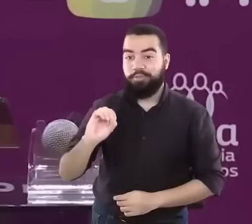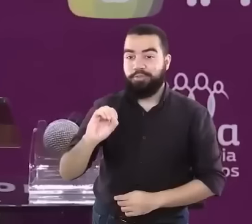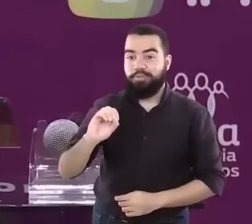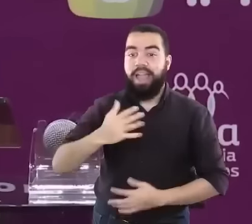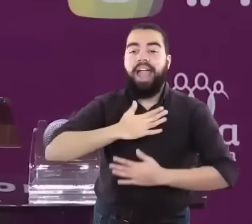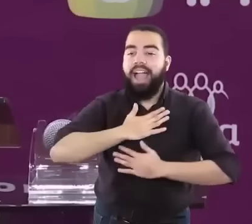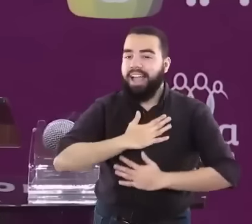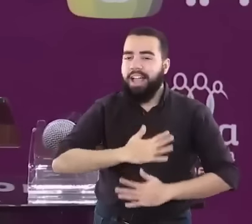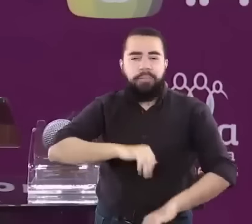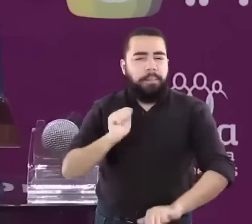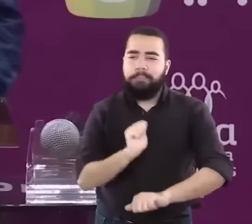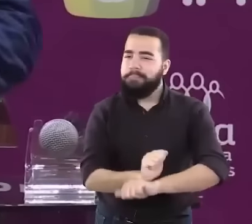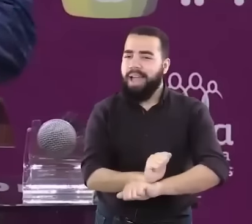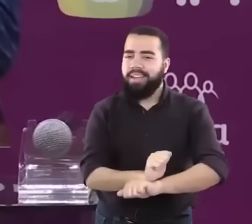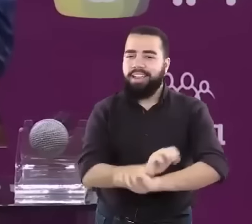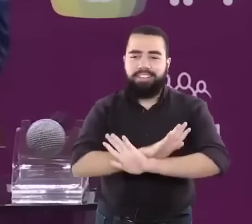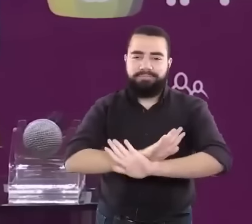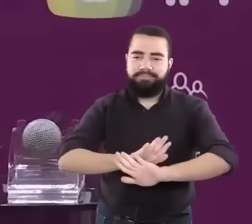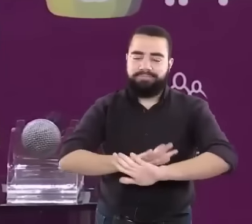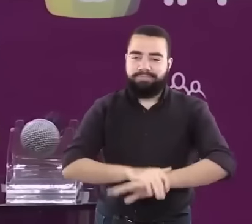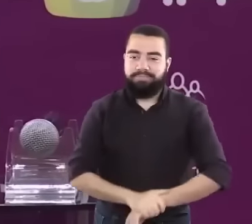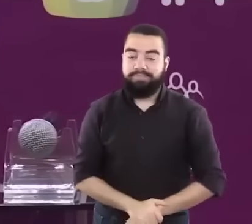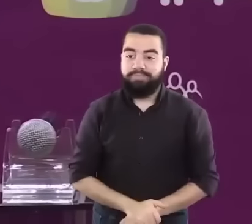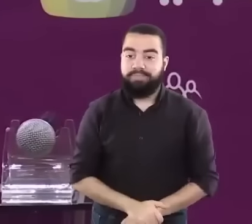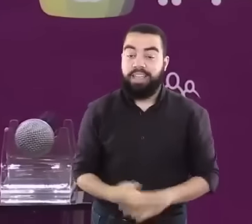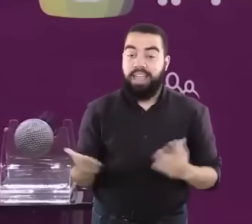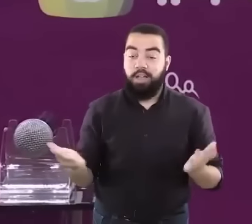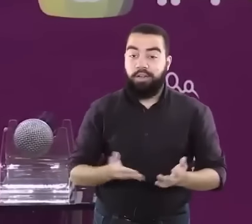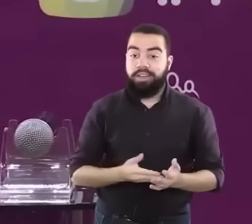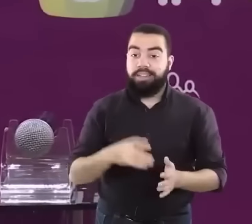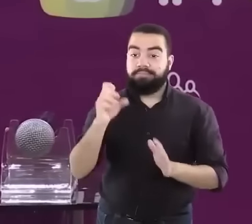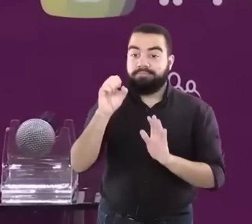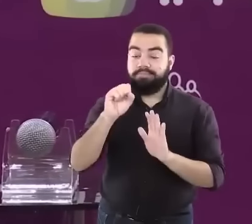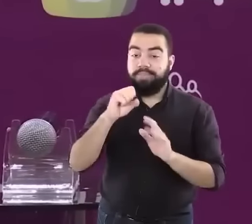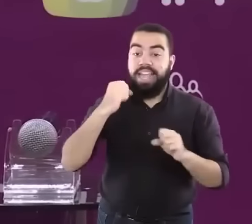aquietar Abre A sua Bíblia no Salmo